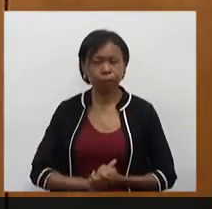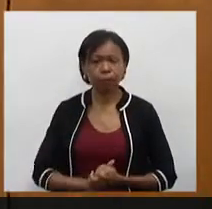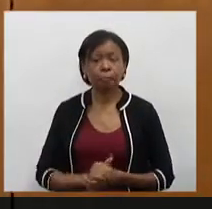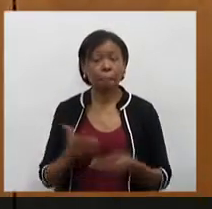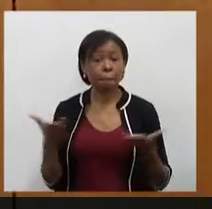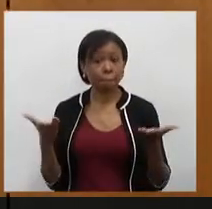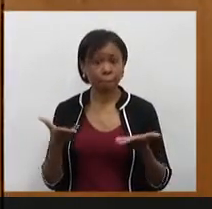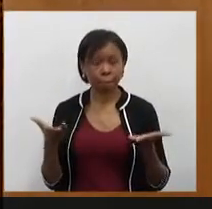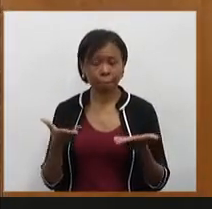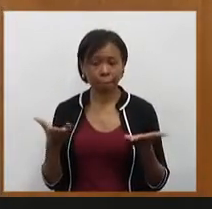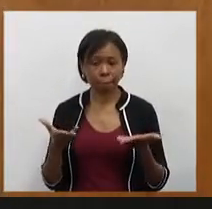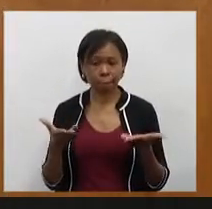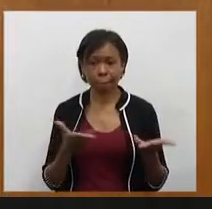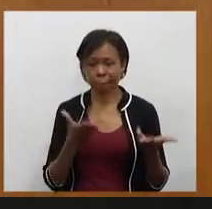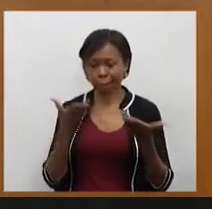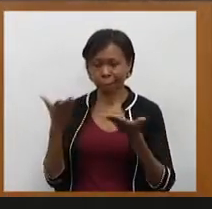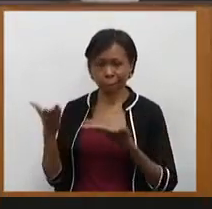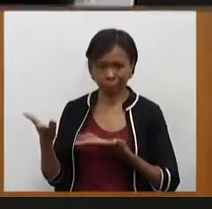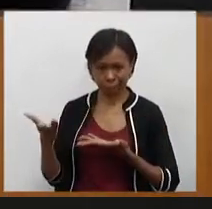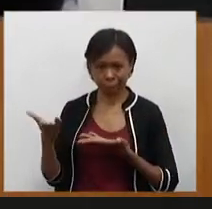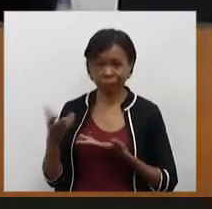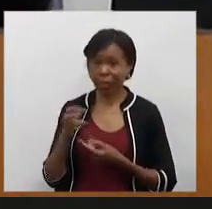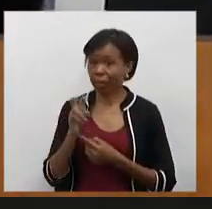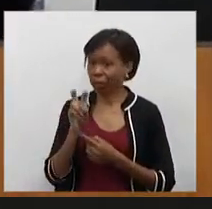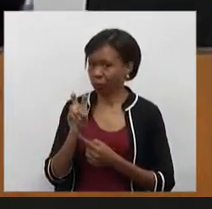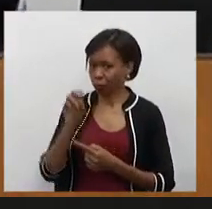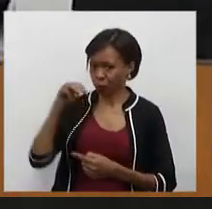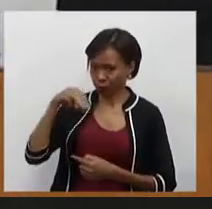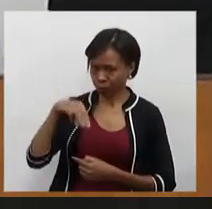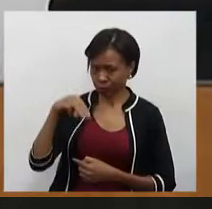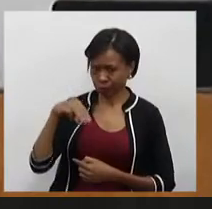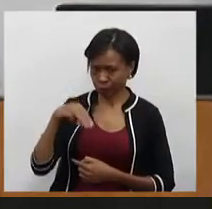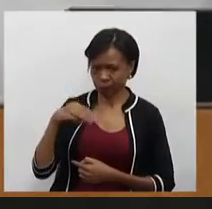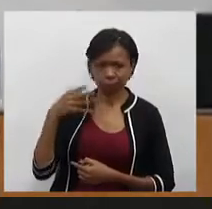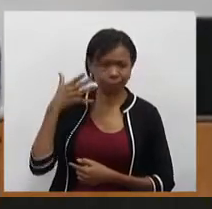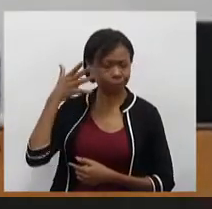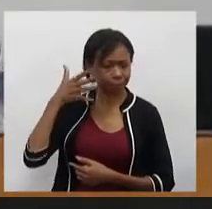aqui para que possa usar aqui os seus 5 minutos, tá ok?